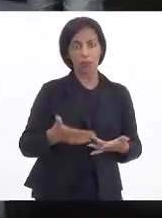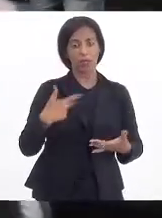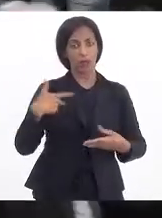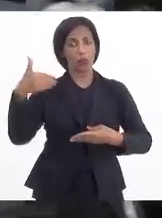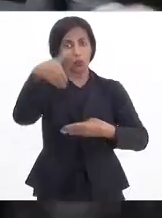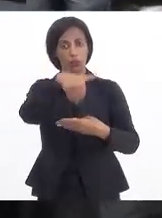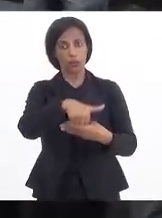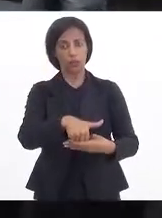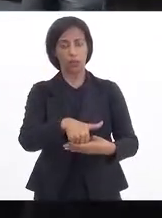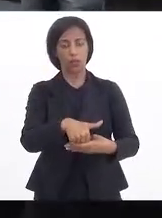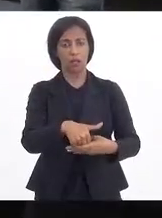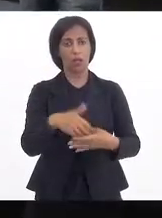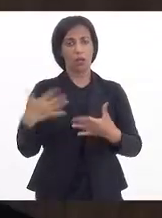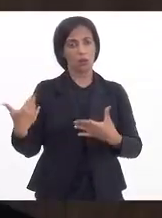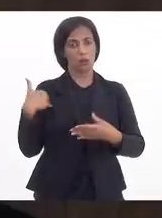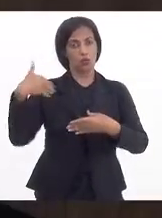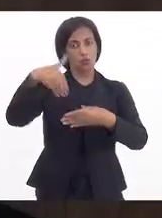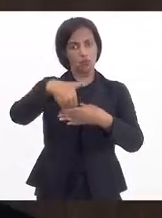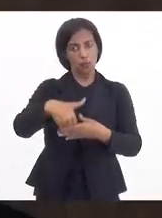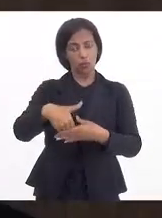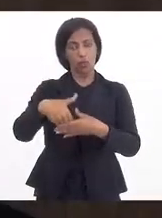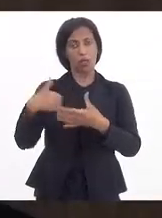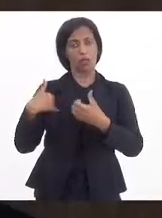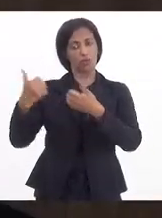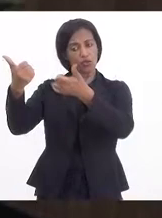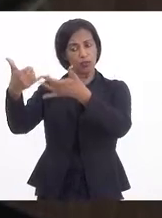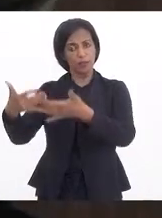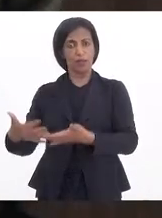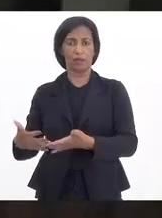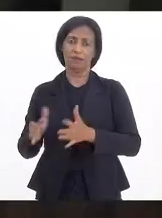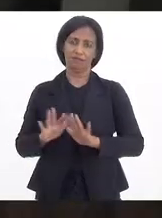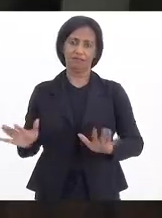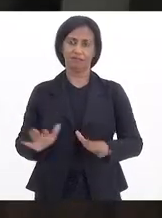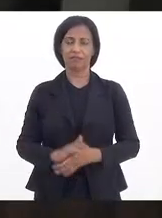quando dei o voto quando eu volto na tributação